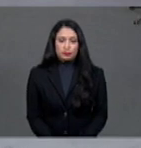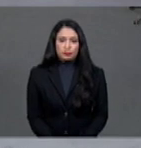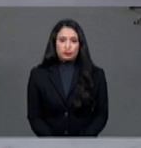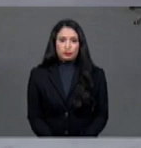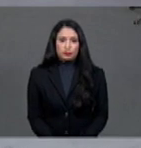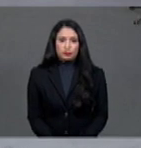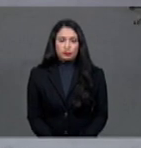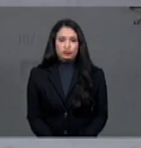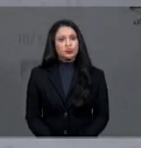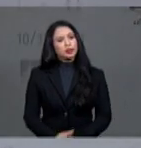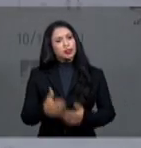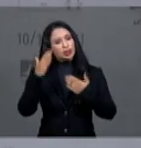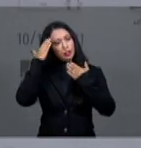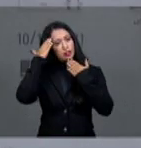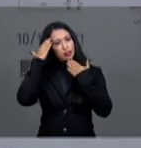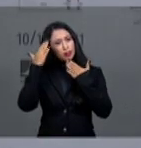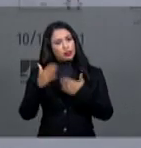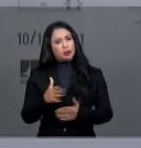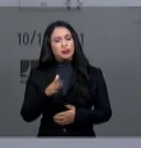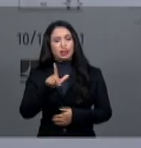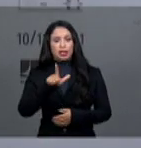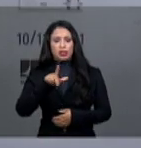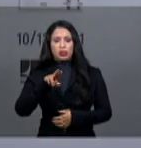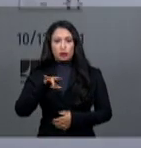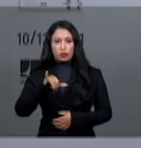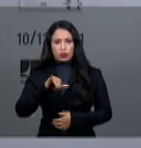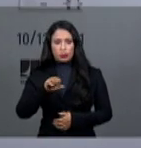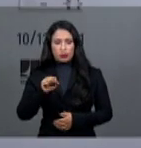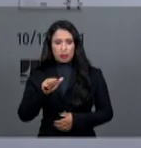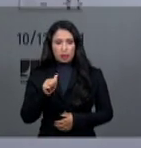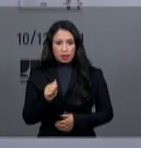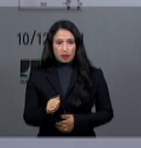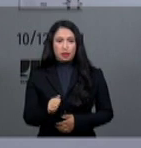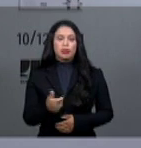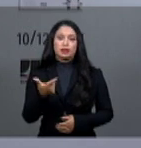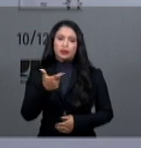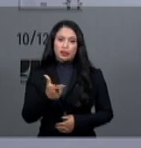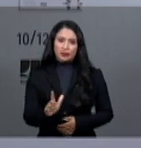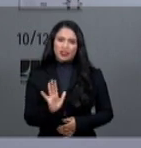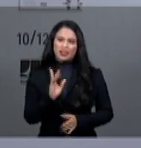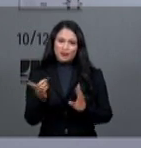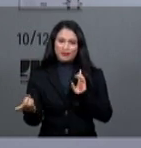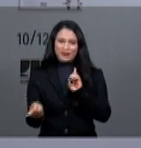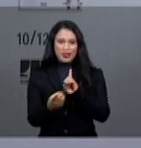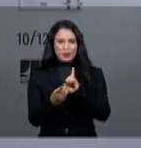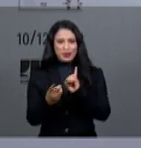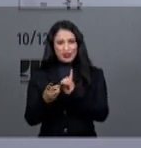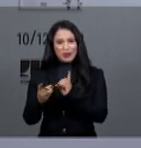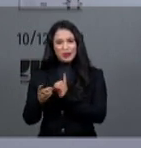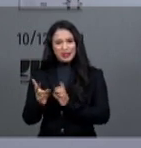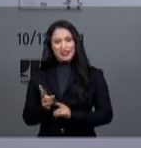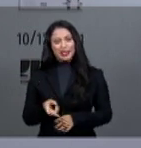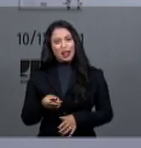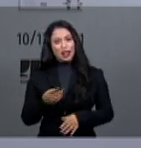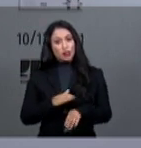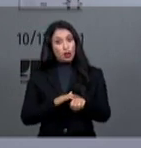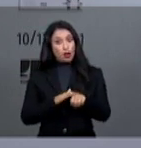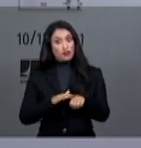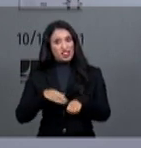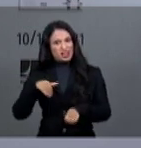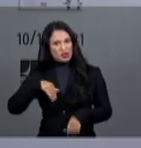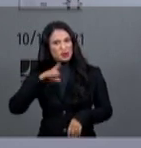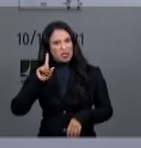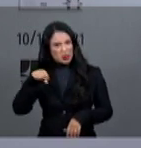a Luísa mais uma vez pela sua fala como você disse nós vamos temos nos encontrado com alguma frequência versão depois